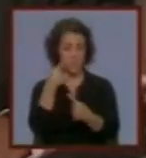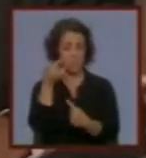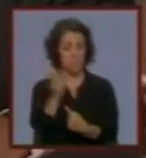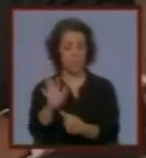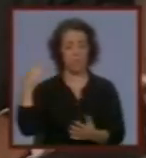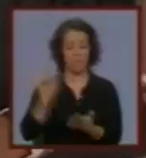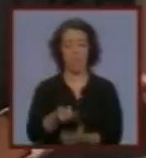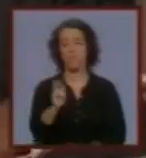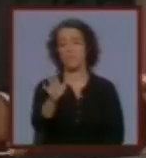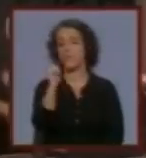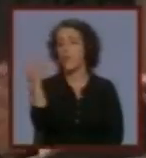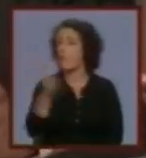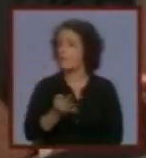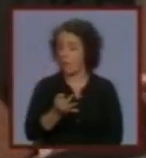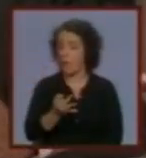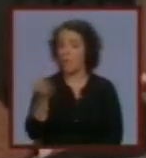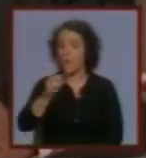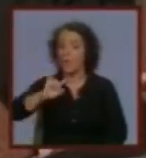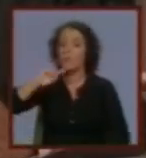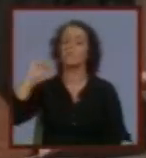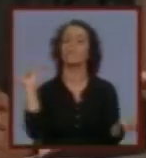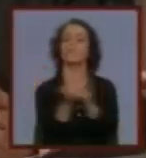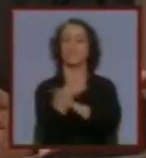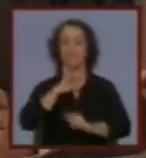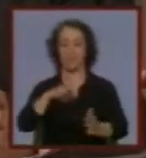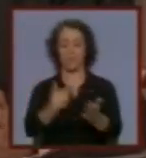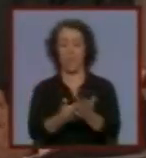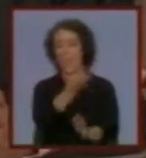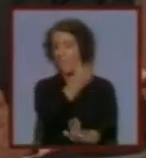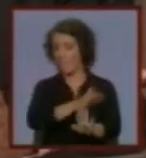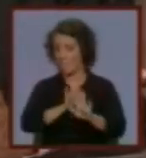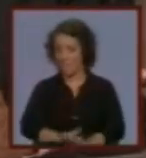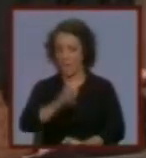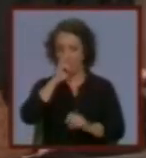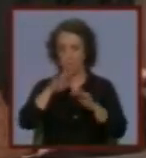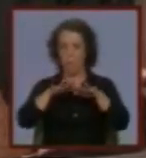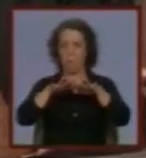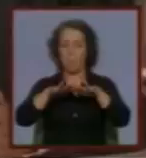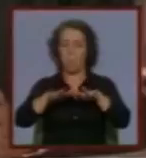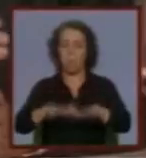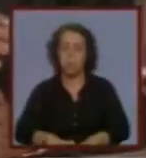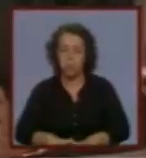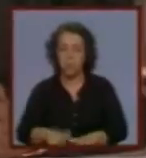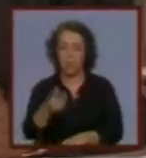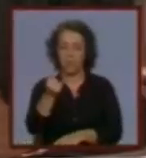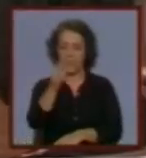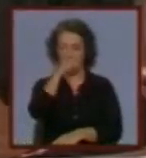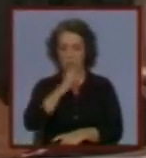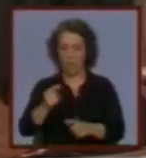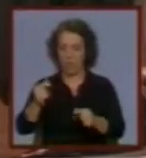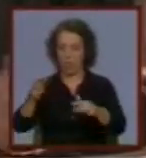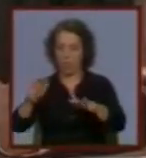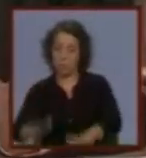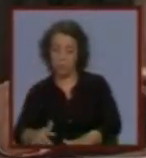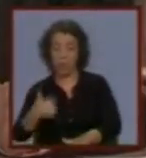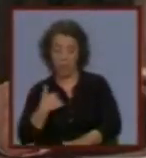nestes 12 anos até invertemos a situação estávamos a estagnar as Finanças Públicas estavam numa situação calamitosa